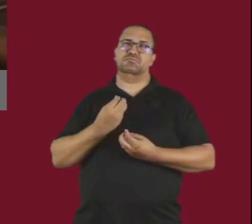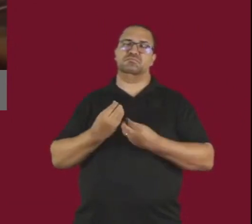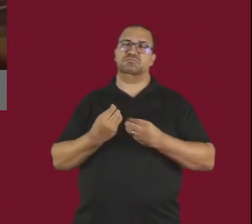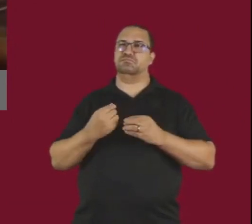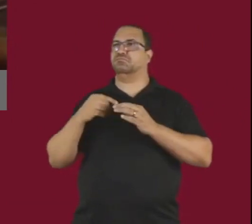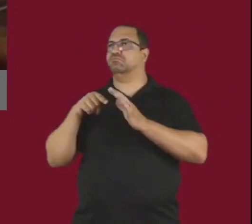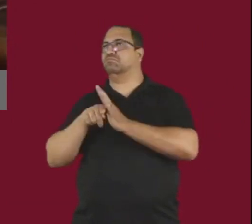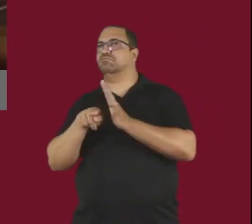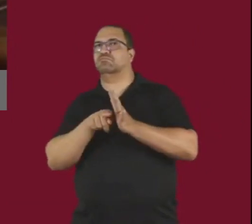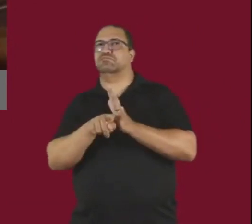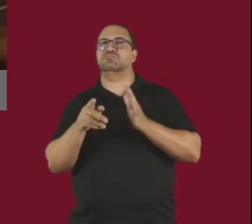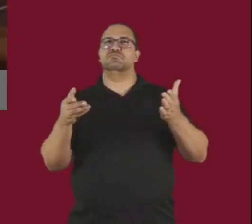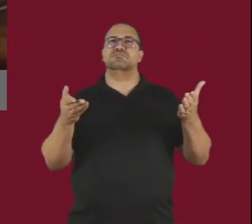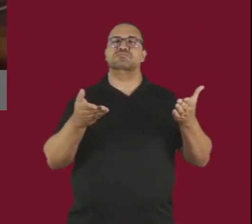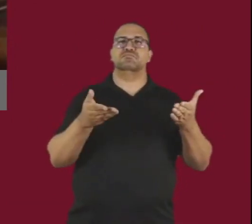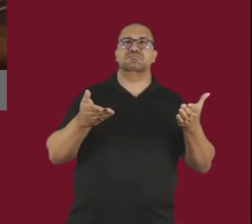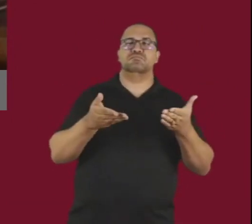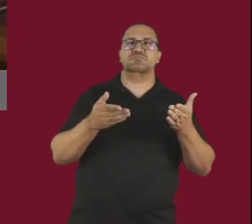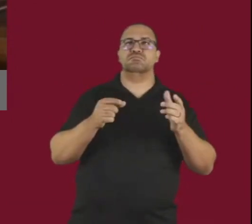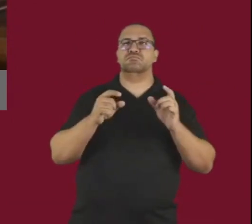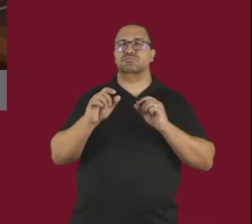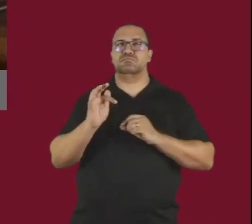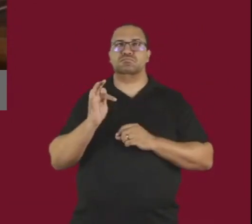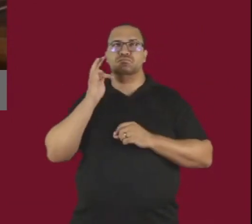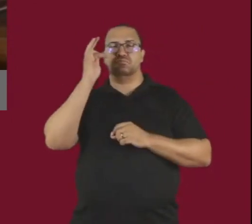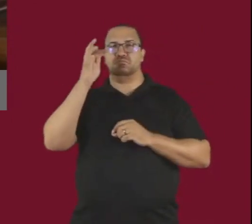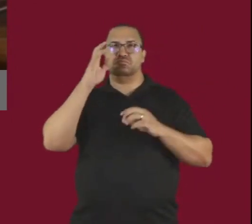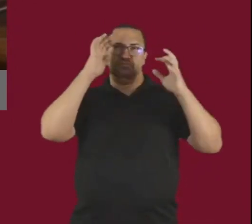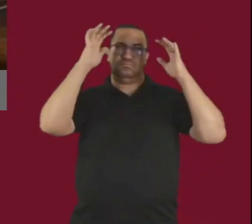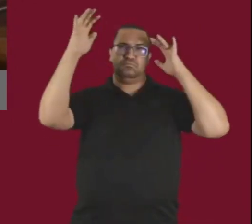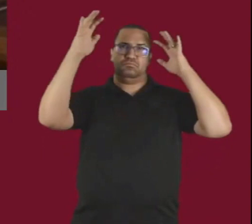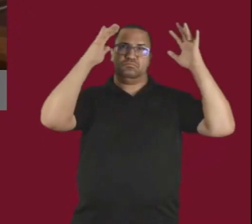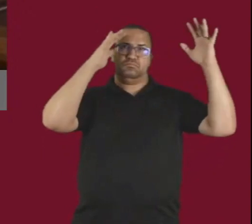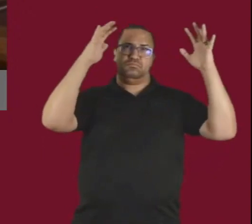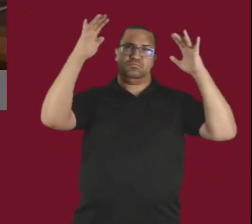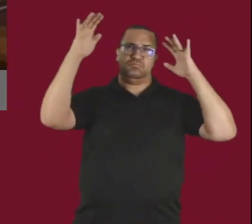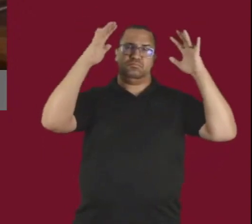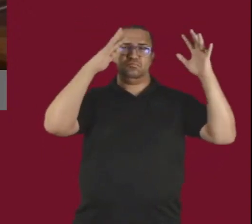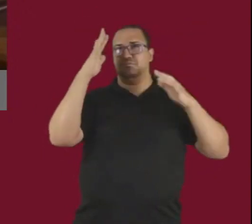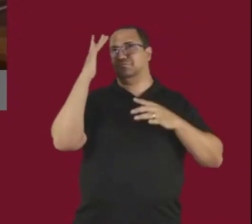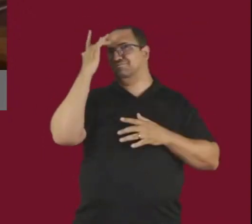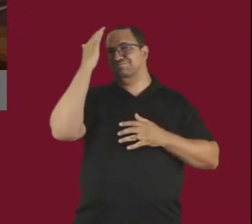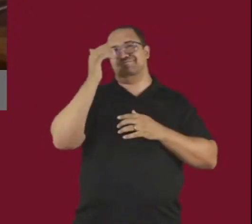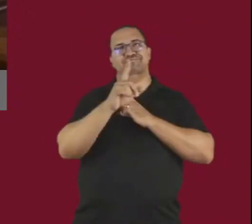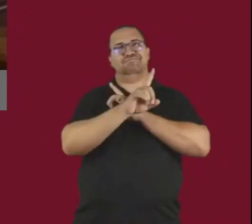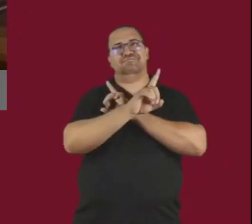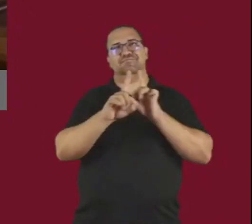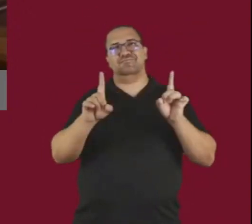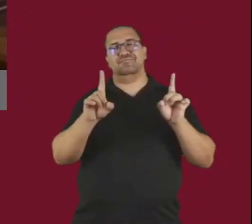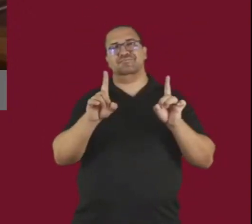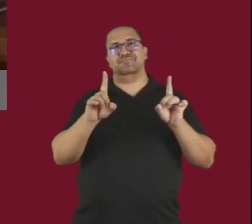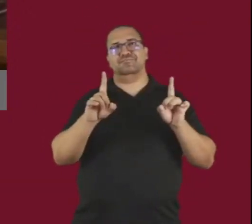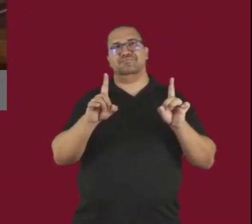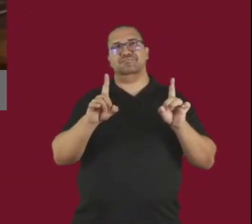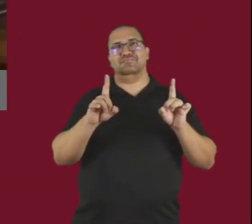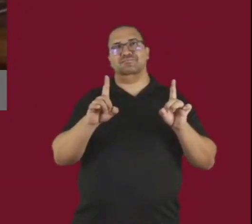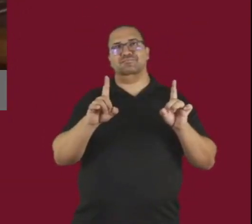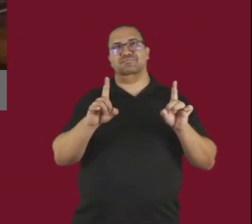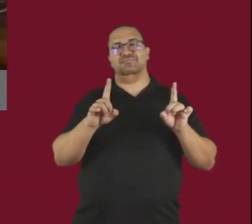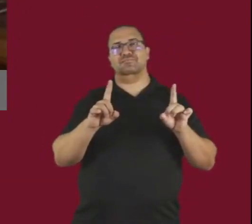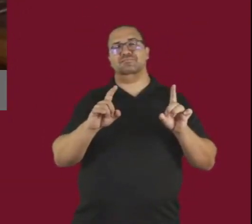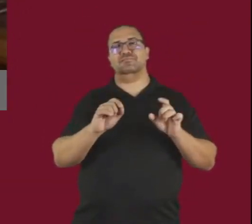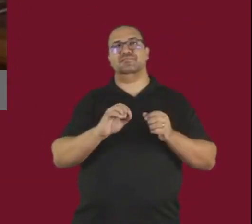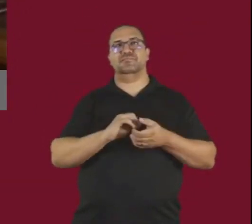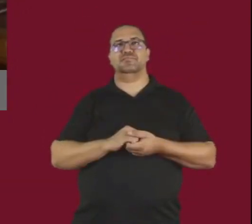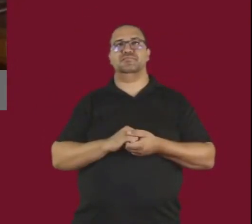vocês agora, que futuro vocês imaginam? Não é fácil. Eu acho que é um exercício que cada um pode fazer.